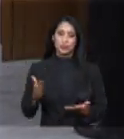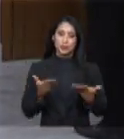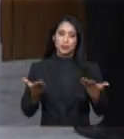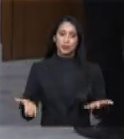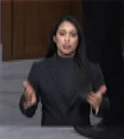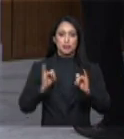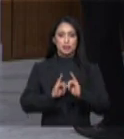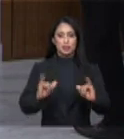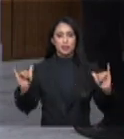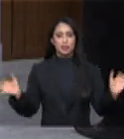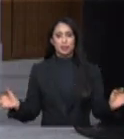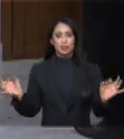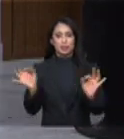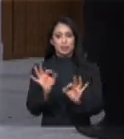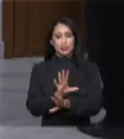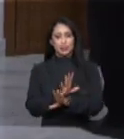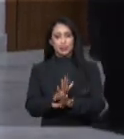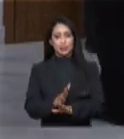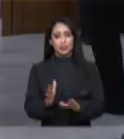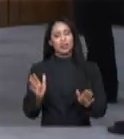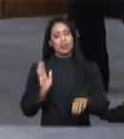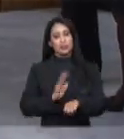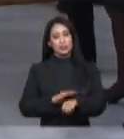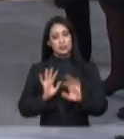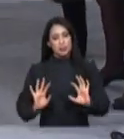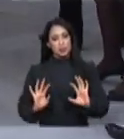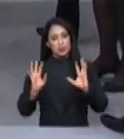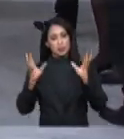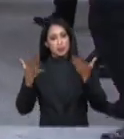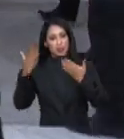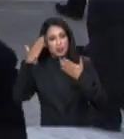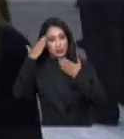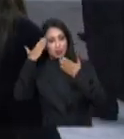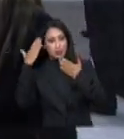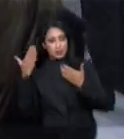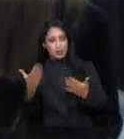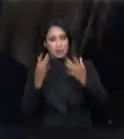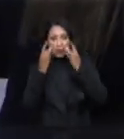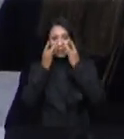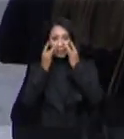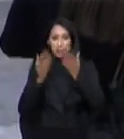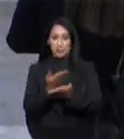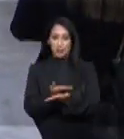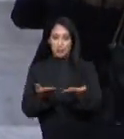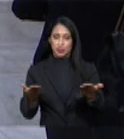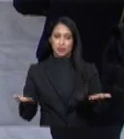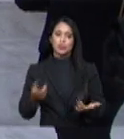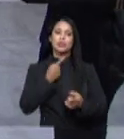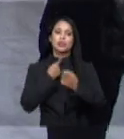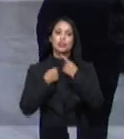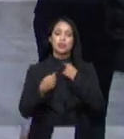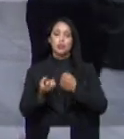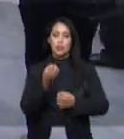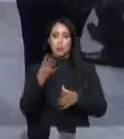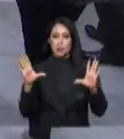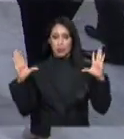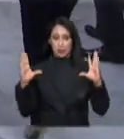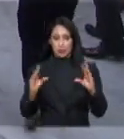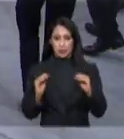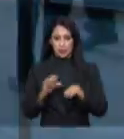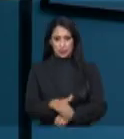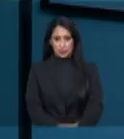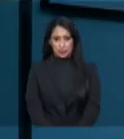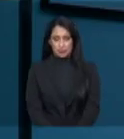autorização, declaro encerrada esta cerimônia. Agradecemos a presença de todos e desejamos uma ótima noite.